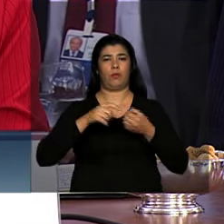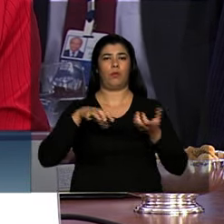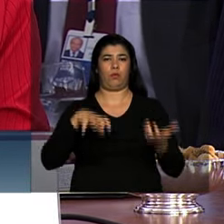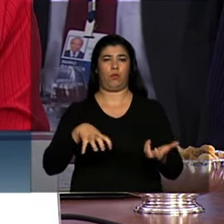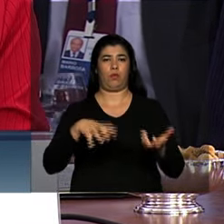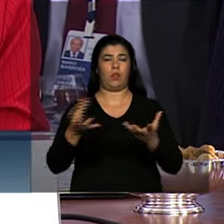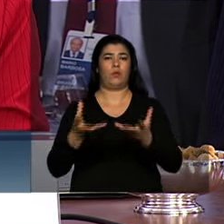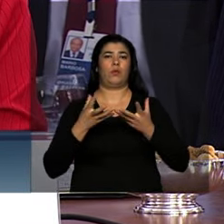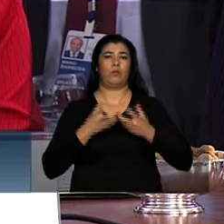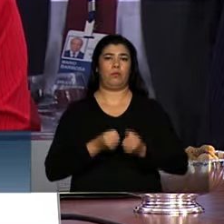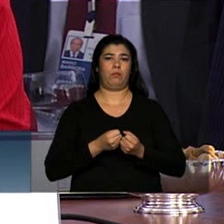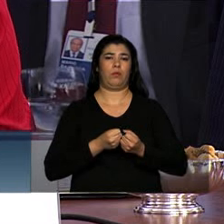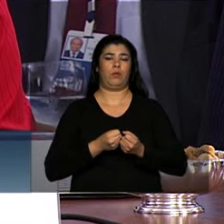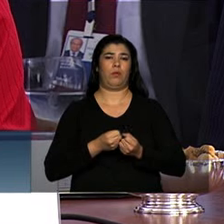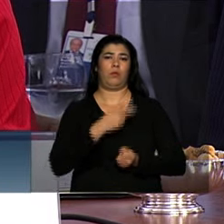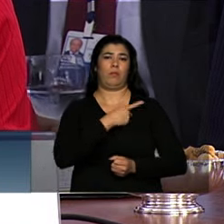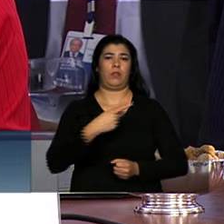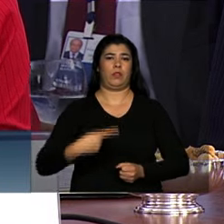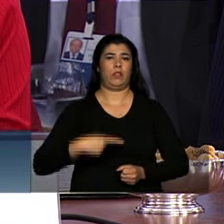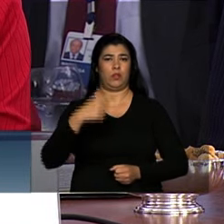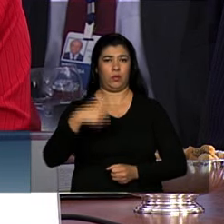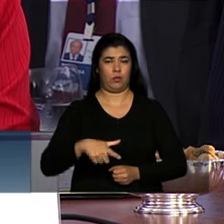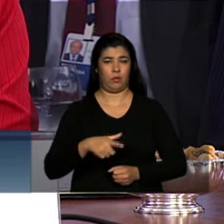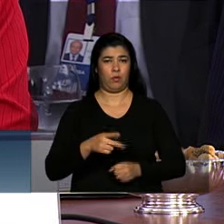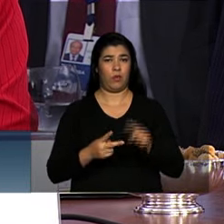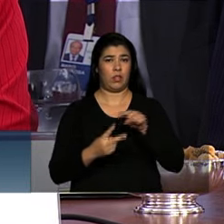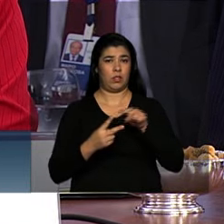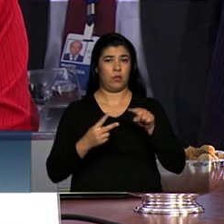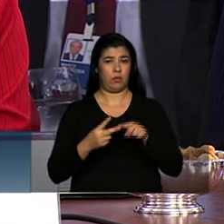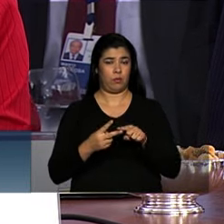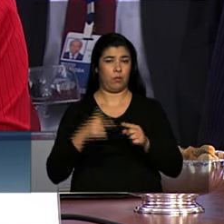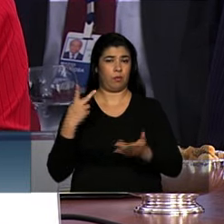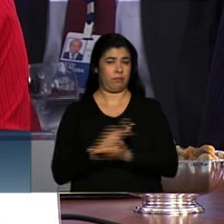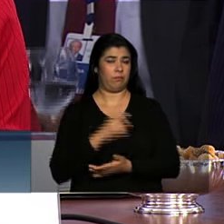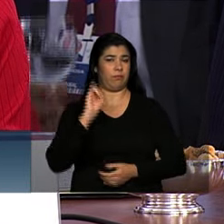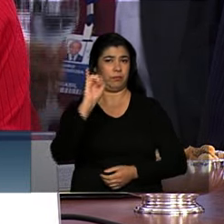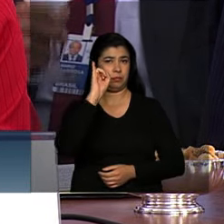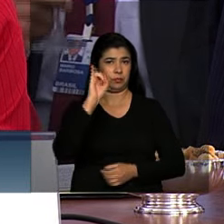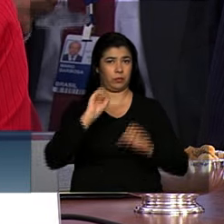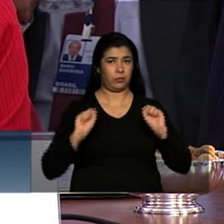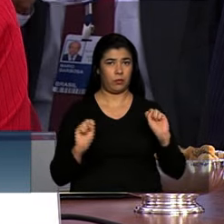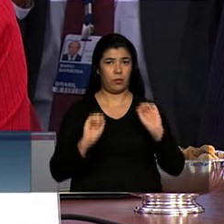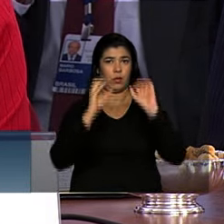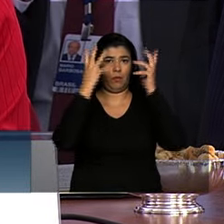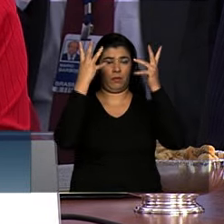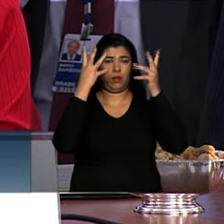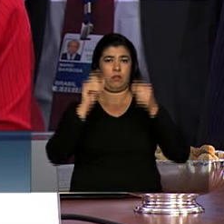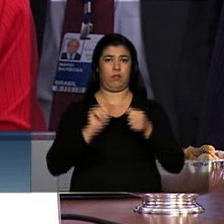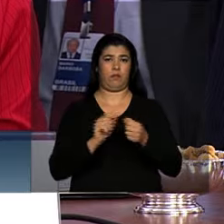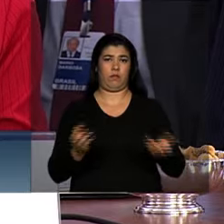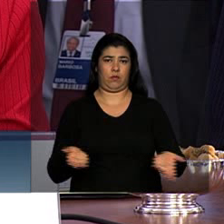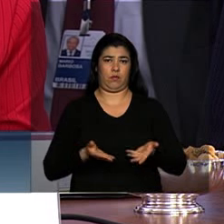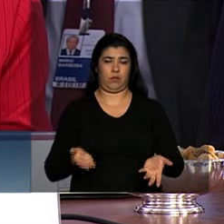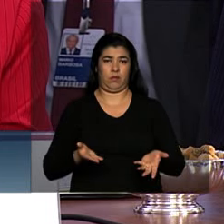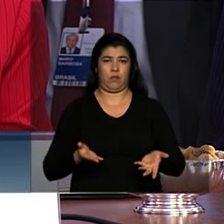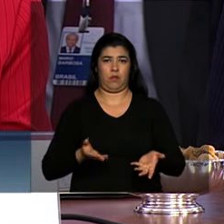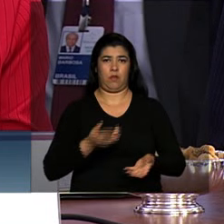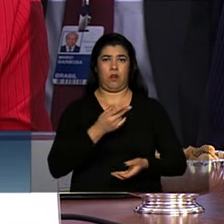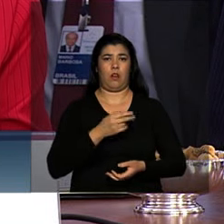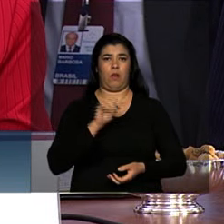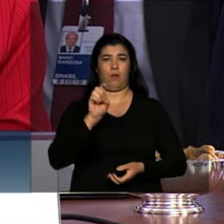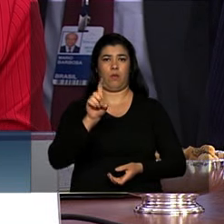Nacional. Esses dois eventos, a homenagem que prestamos hoje ao presidente João